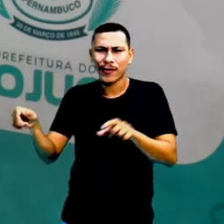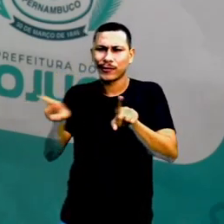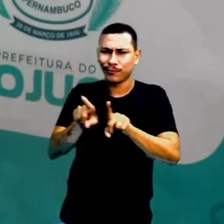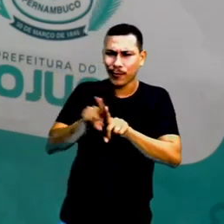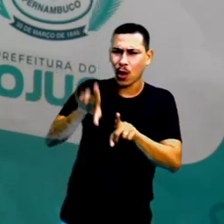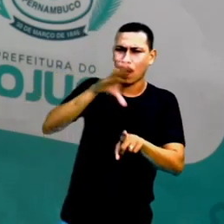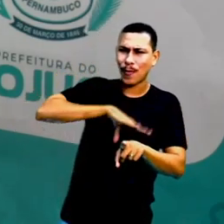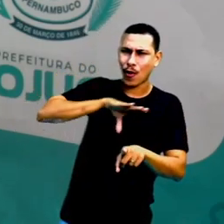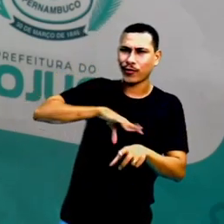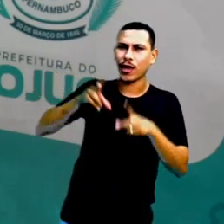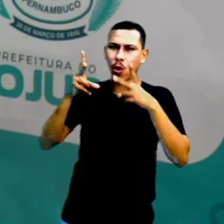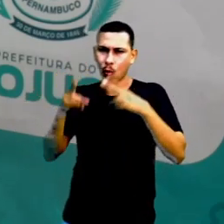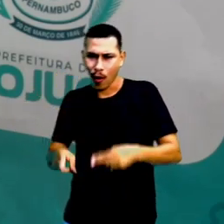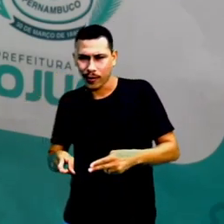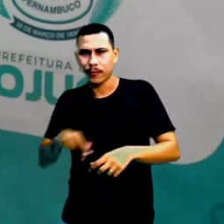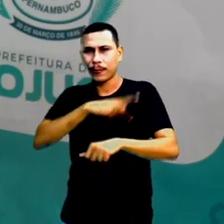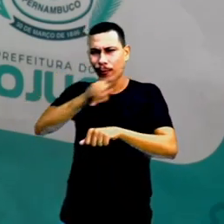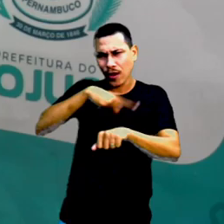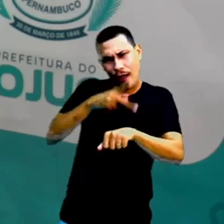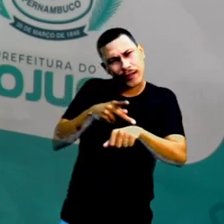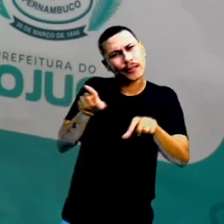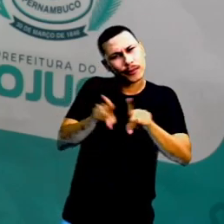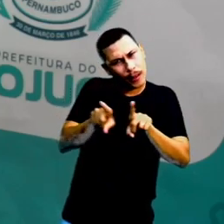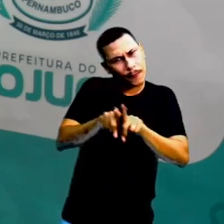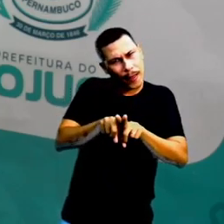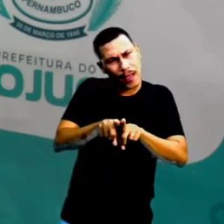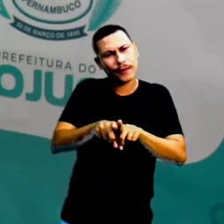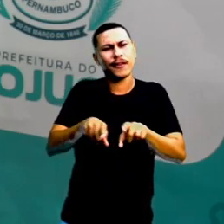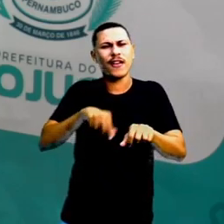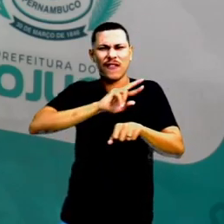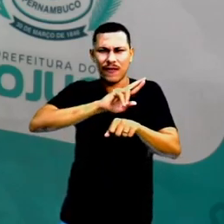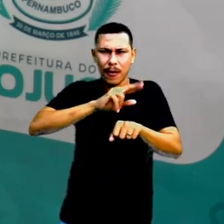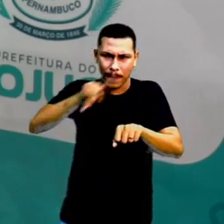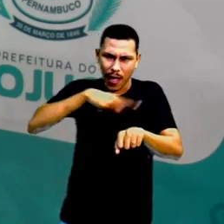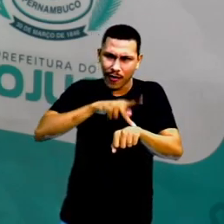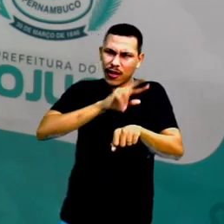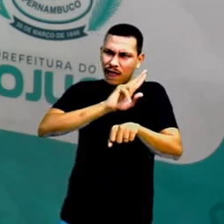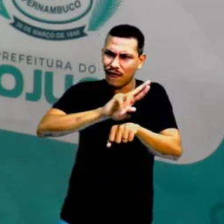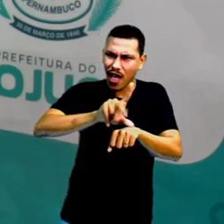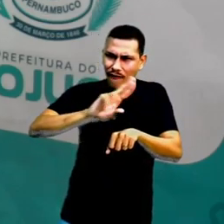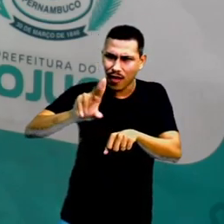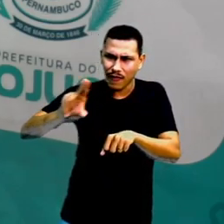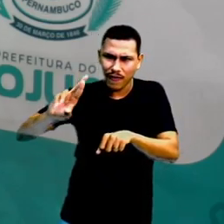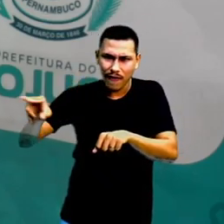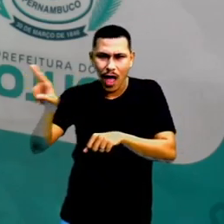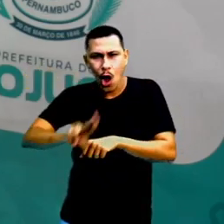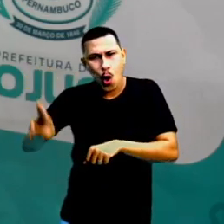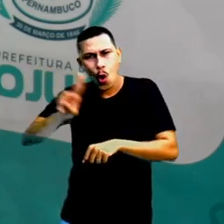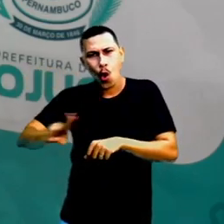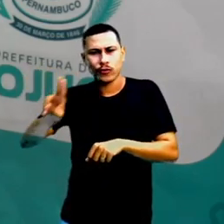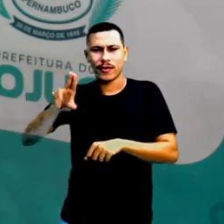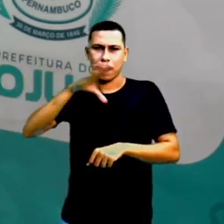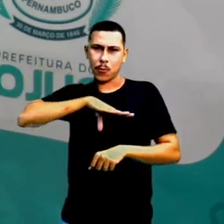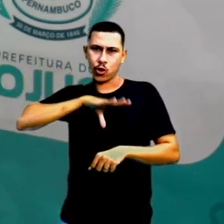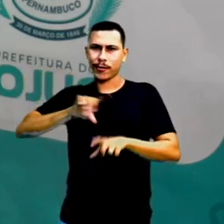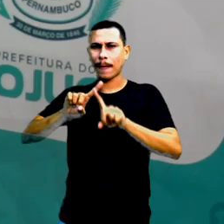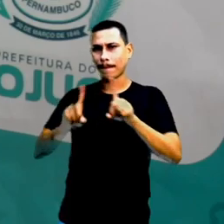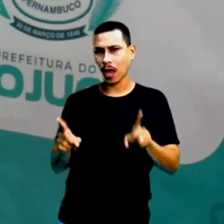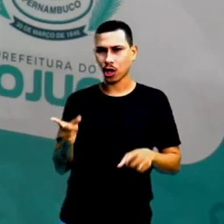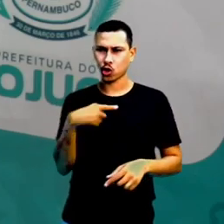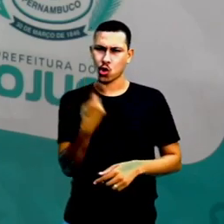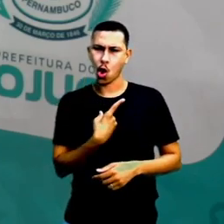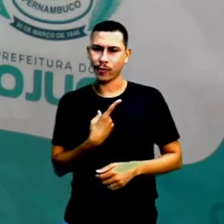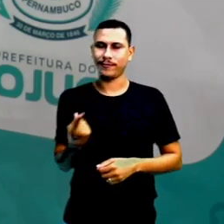Existem vários países que falam o português, mas a gente sempre compara o português do Brasil e o português de Portugal. E nós